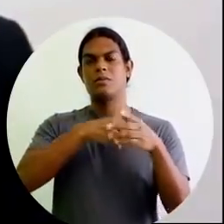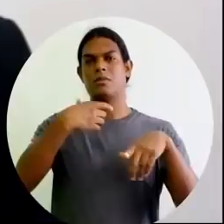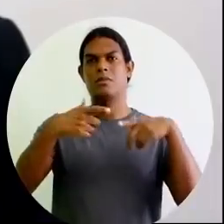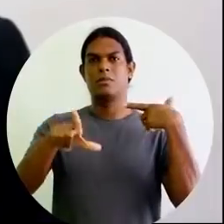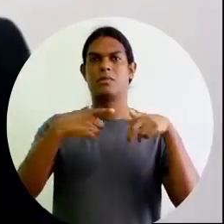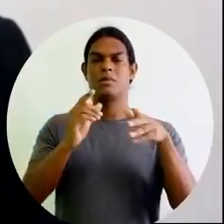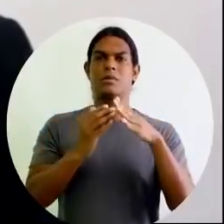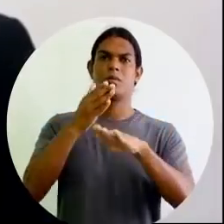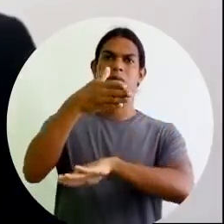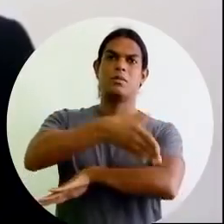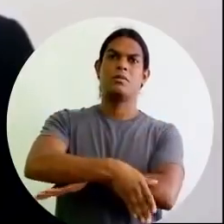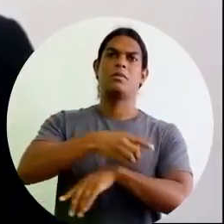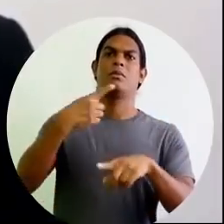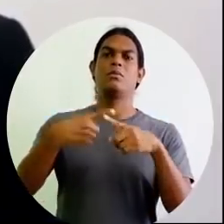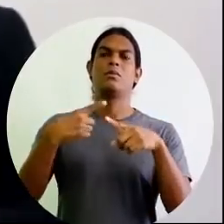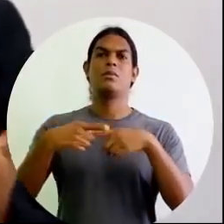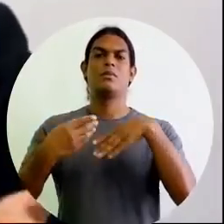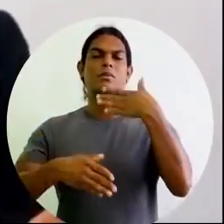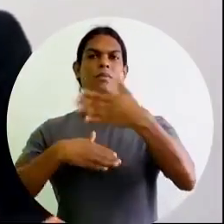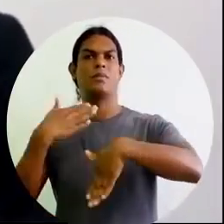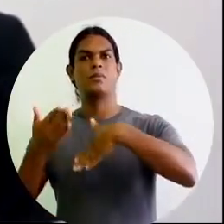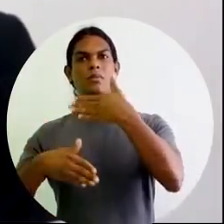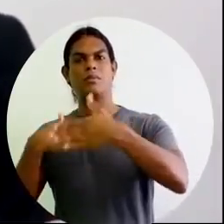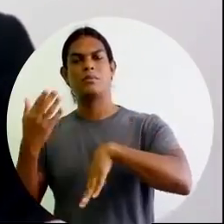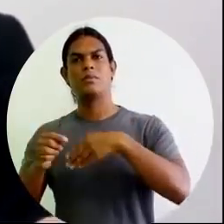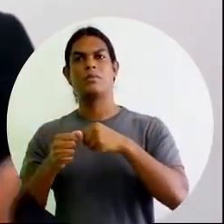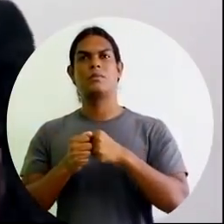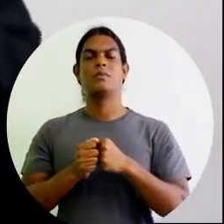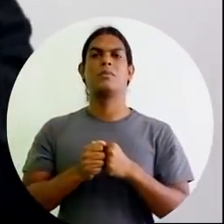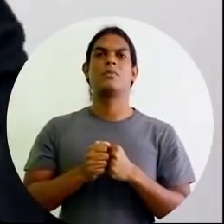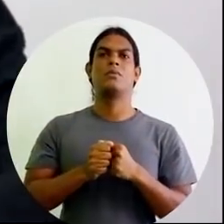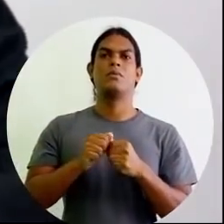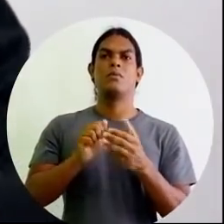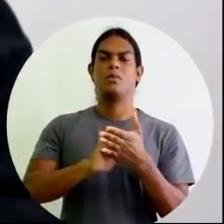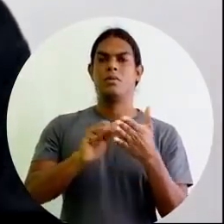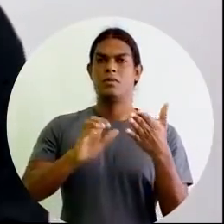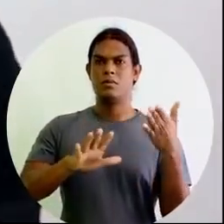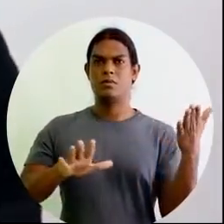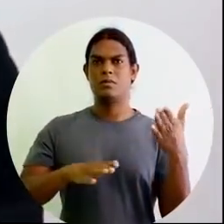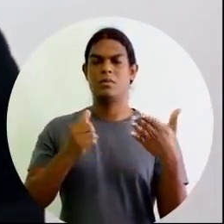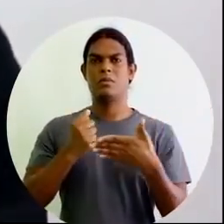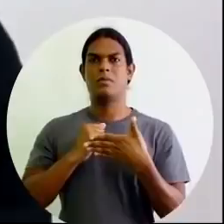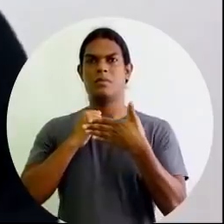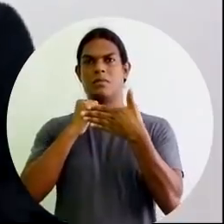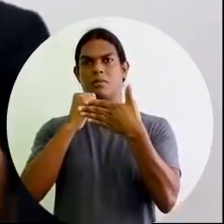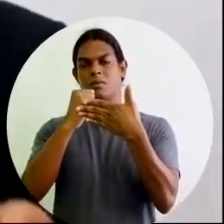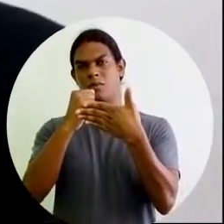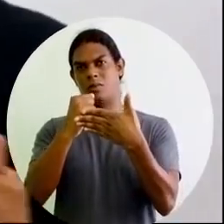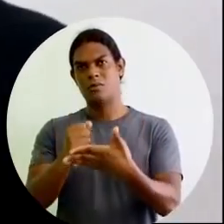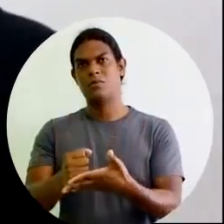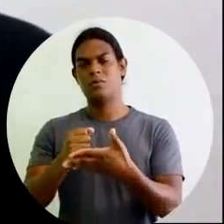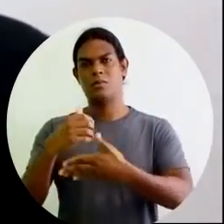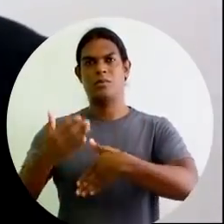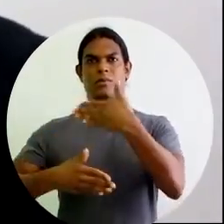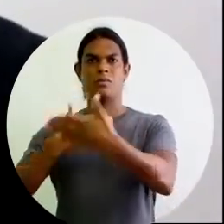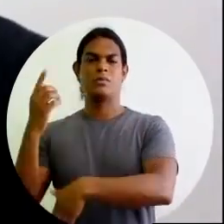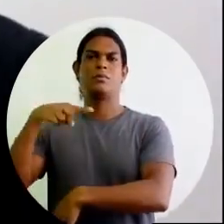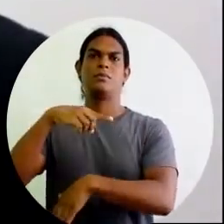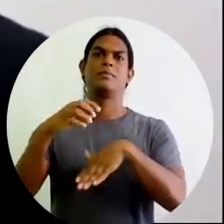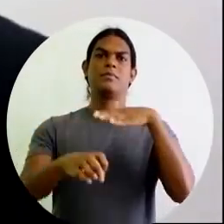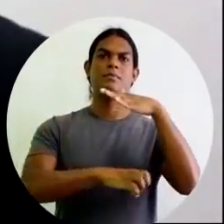é contratado para uma empresa, ele entra porque ele vai desempenhar um papel que vai contribuir para o